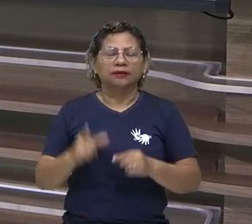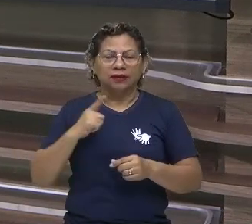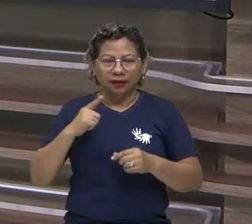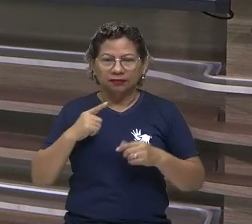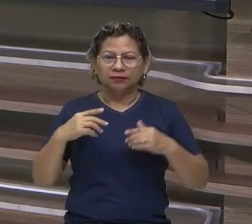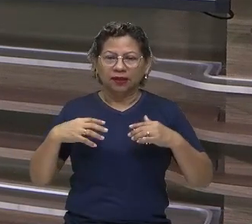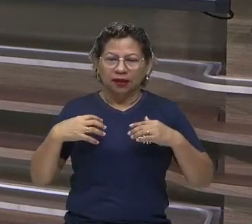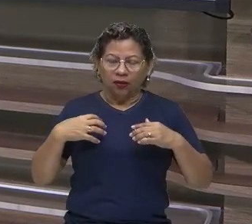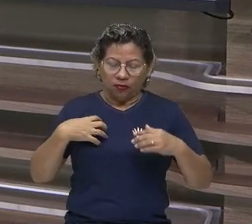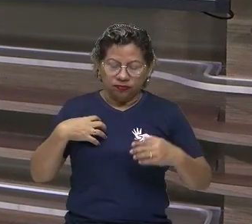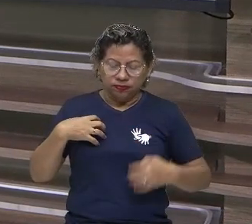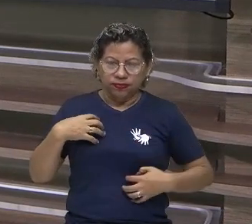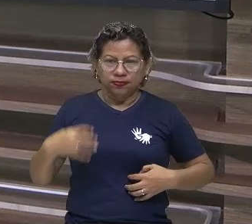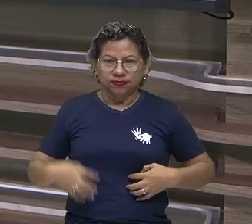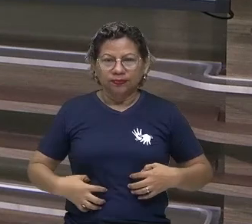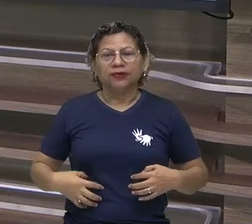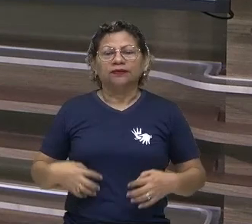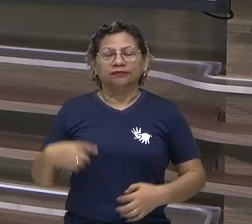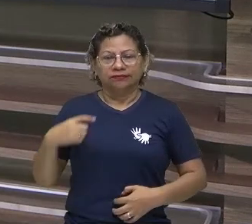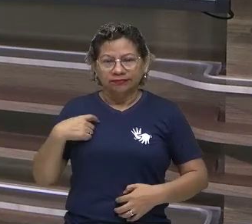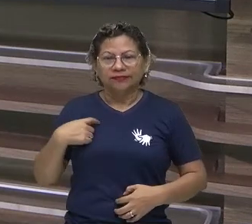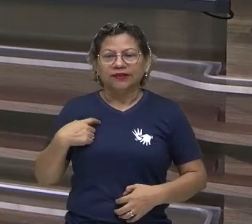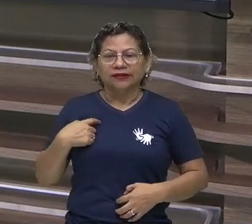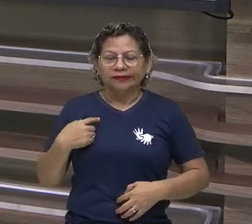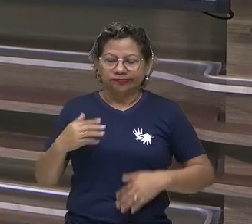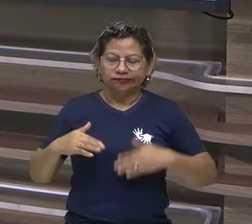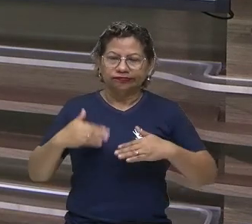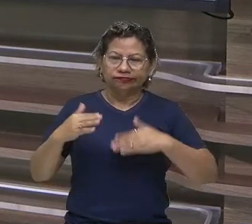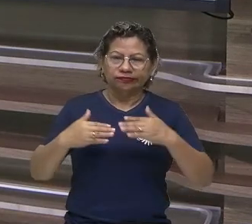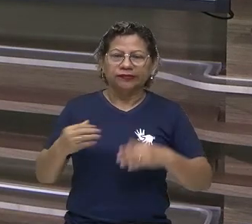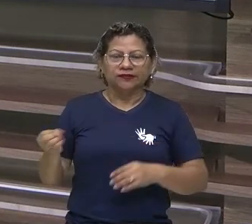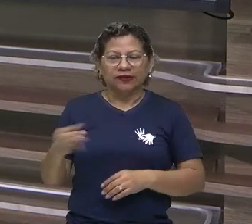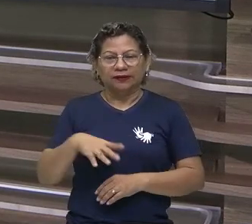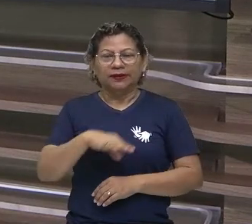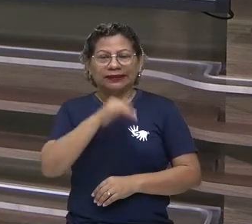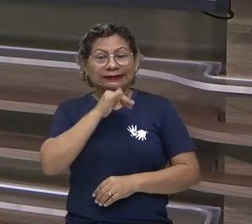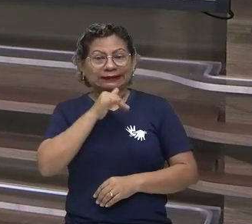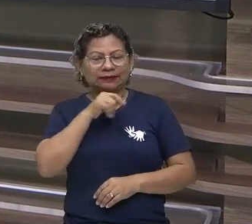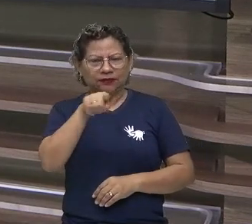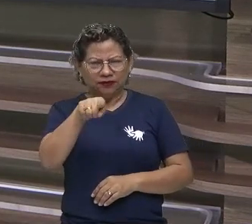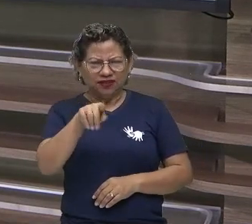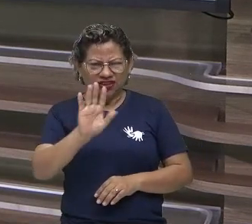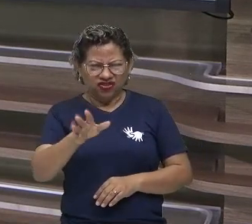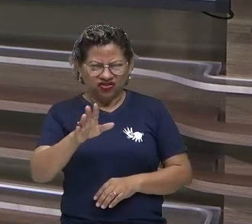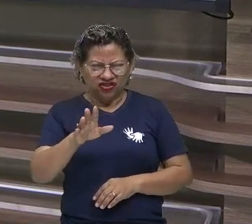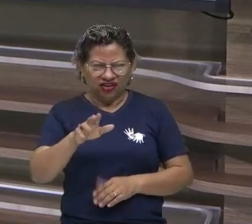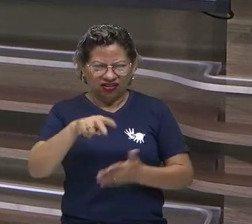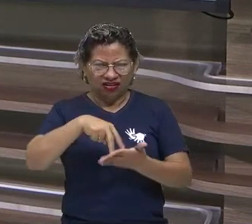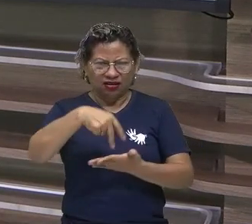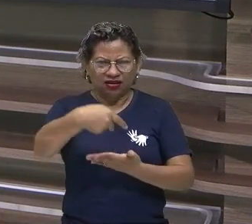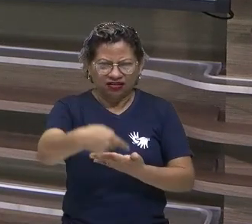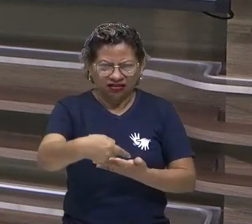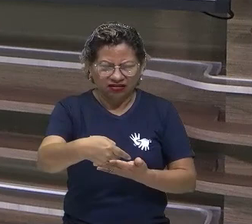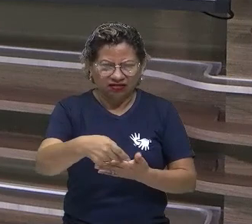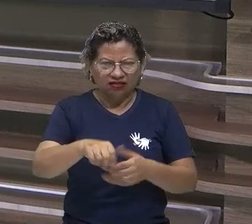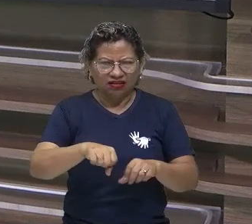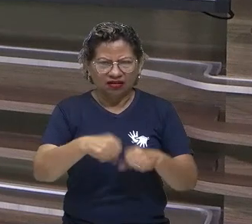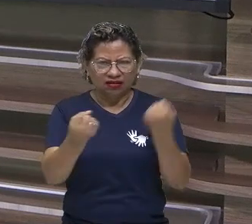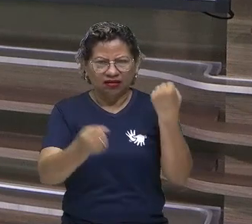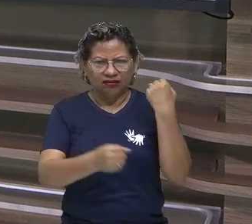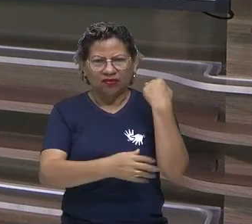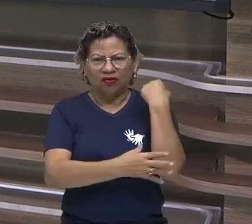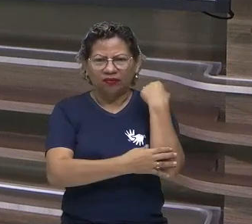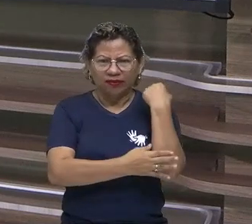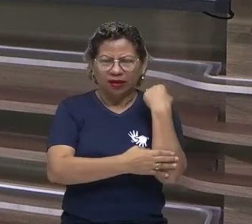consegue se regenerar né se você aí já caiu já quebrou quebrou o braço a perna o quê que foi feito ficou